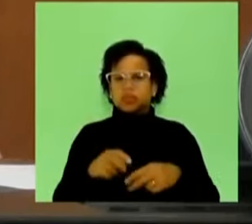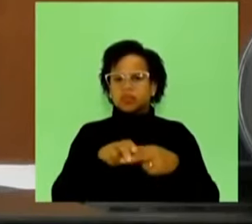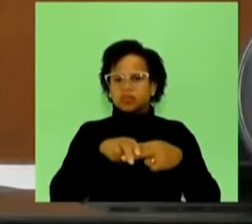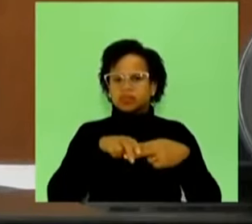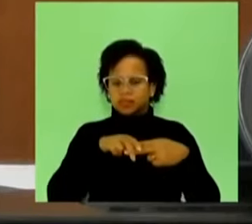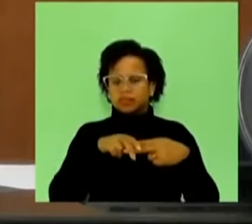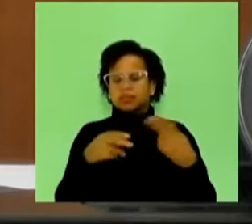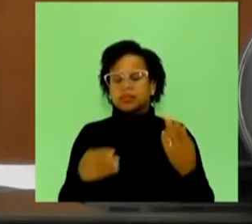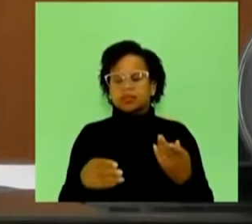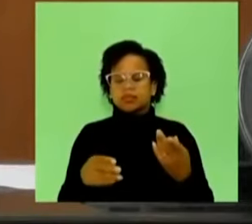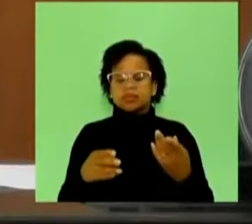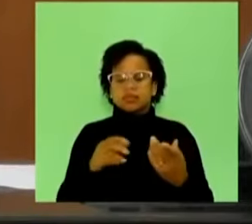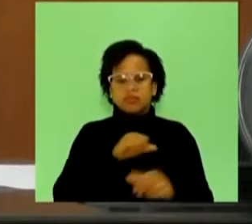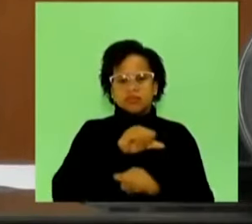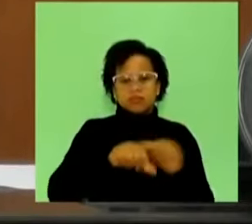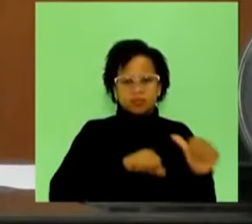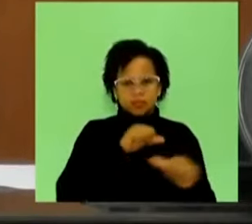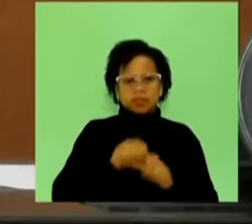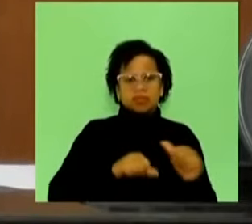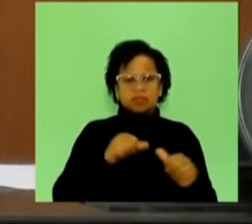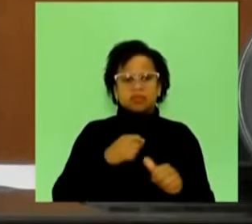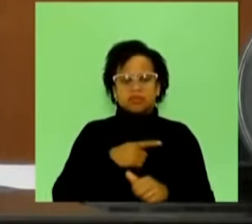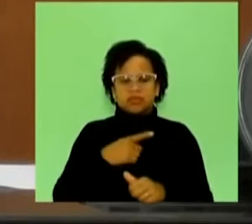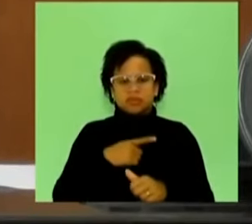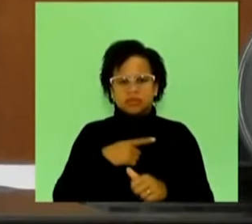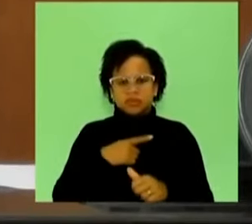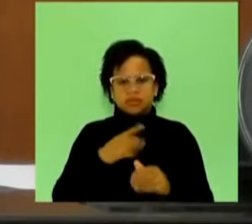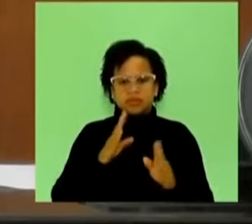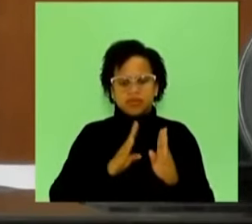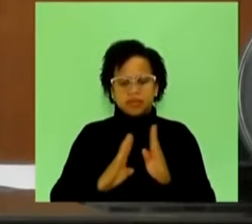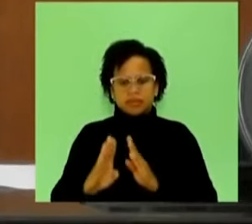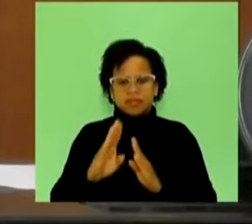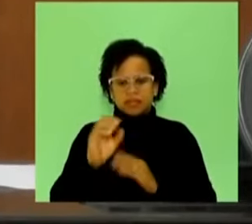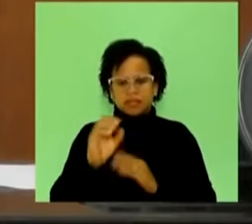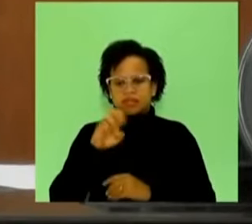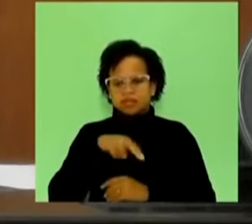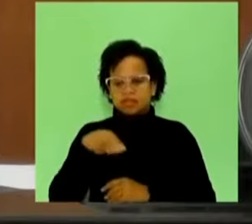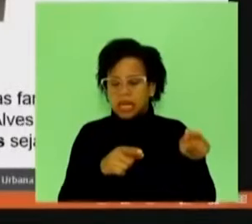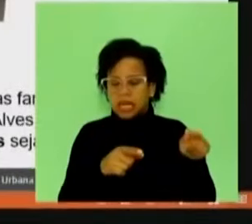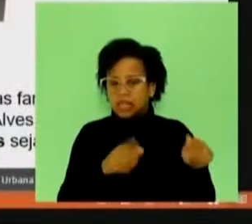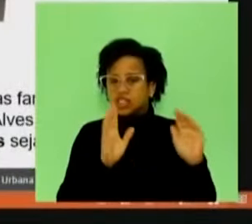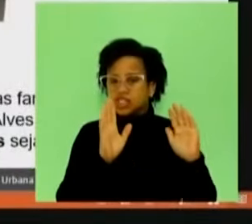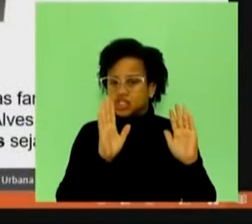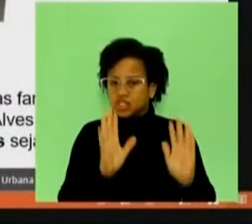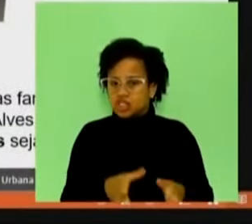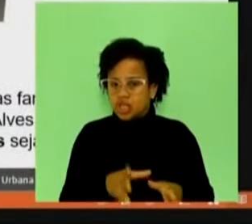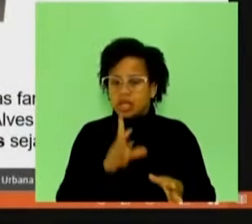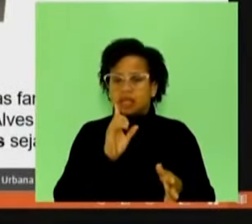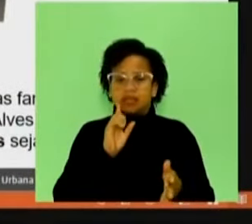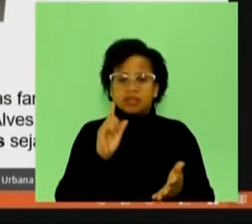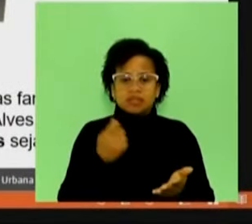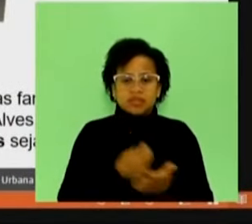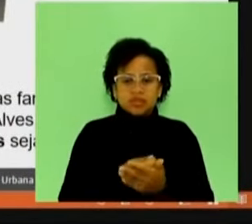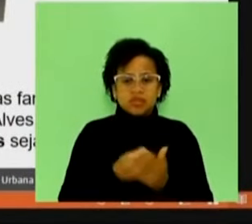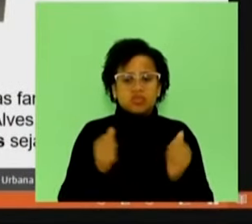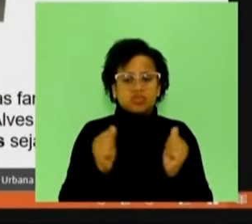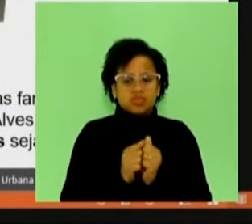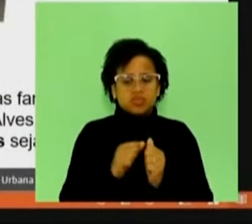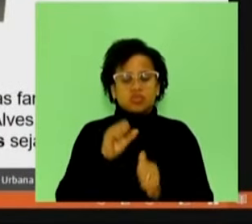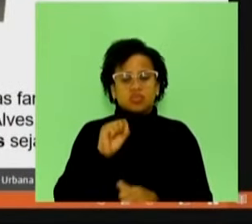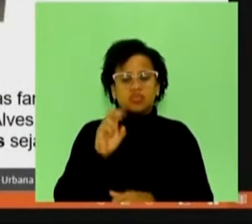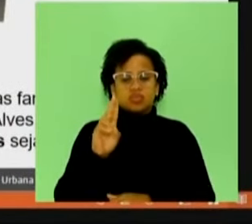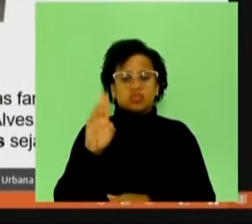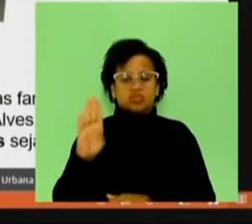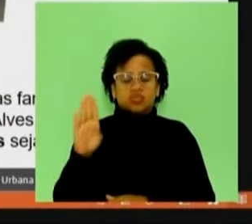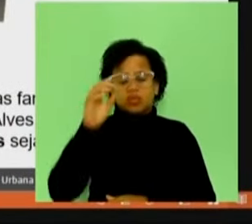dessa mudança, né, da passagem da Sena Madureira ali com a Domingos de Moraes. Duas comunidades no trajeto podem